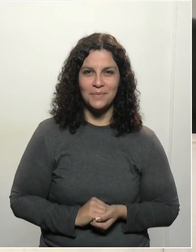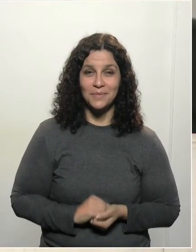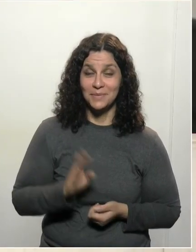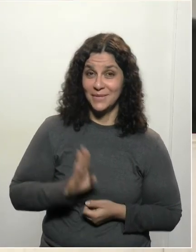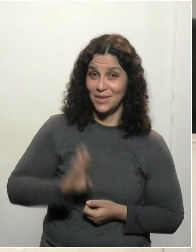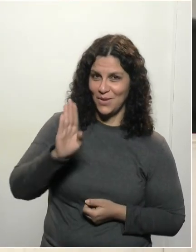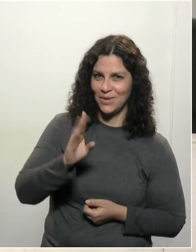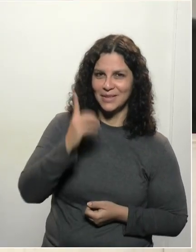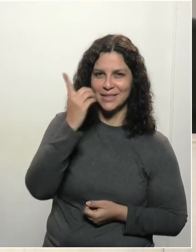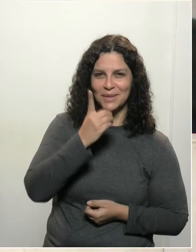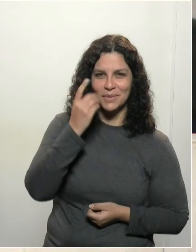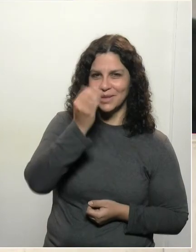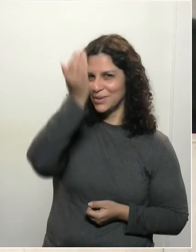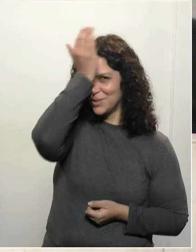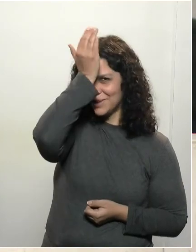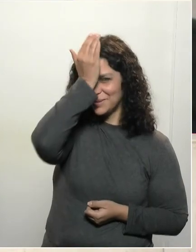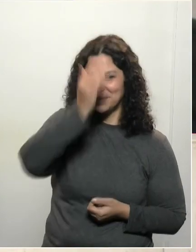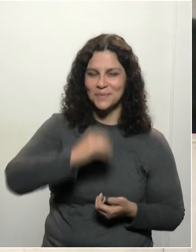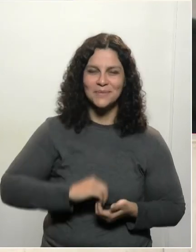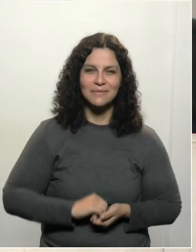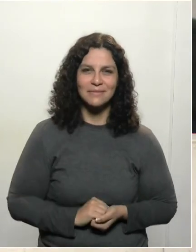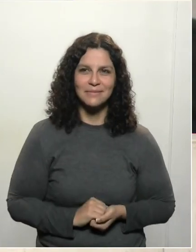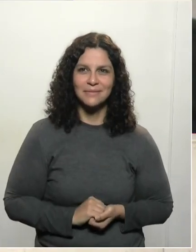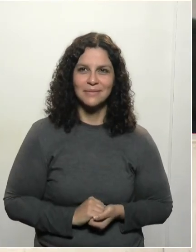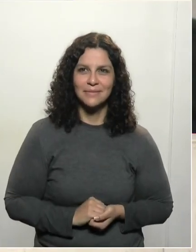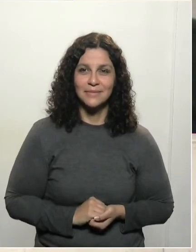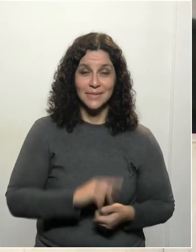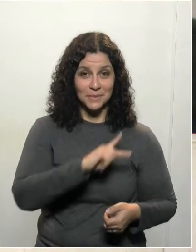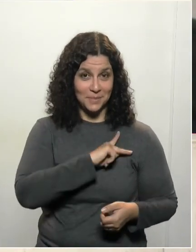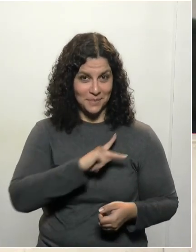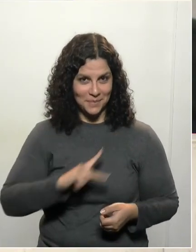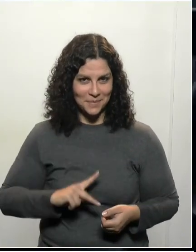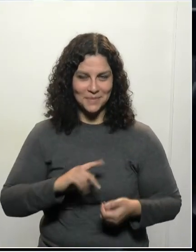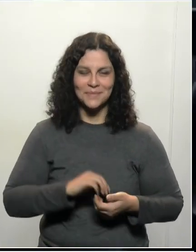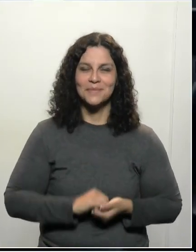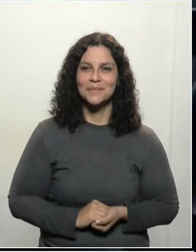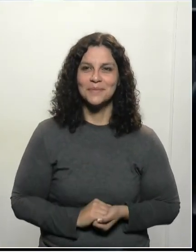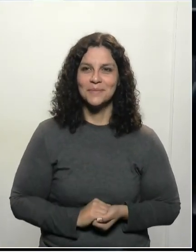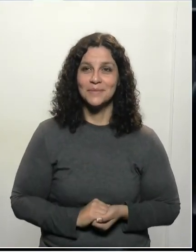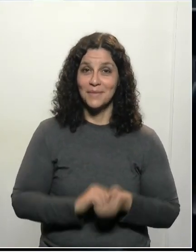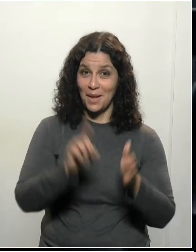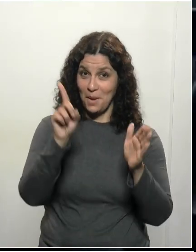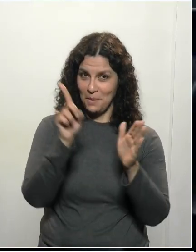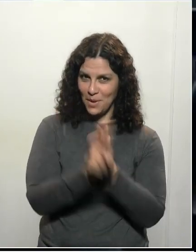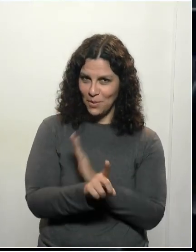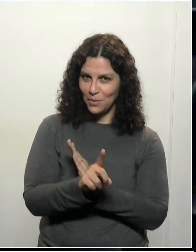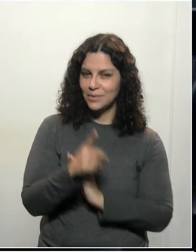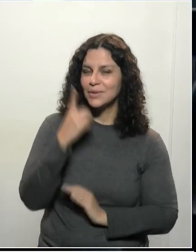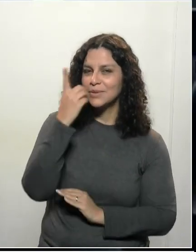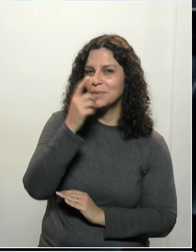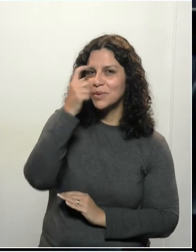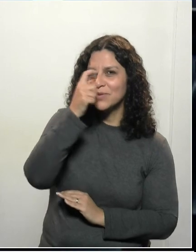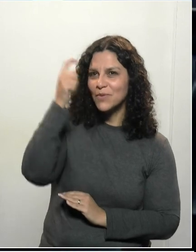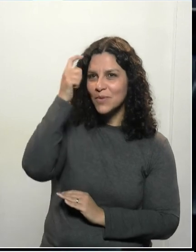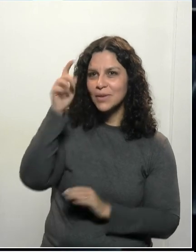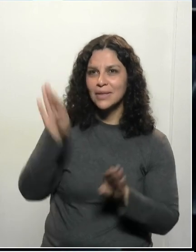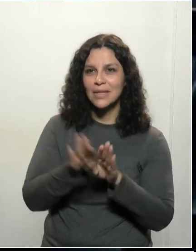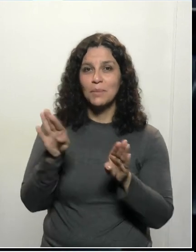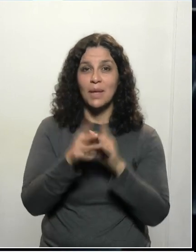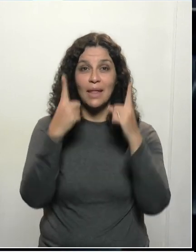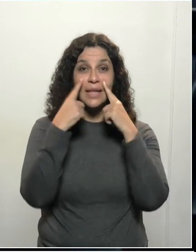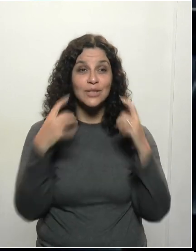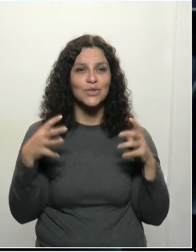Questão de ordem, deputado Usenbacher. Senhor presidente, a pergunta do deputado foi de interesse